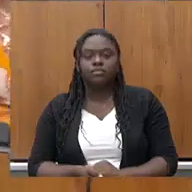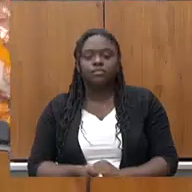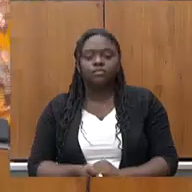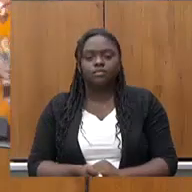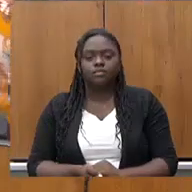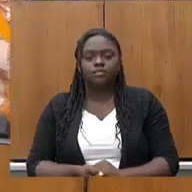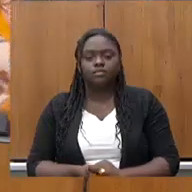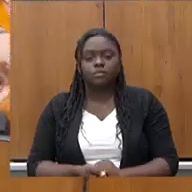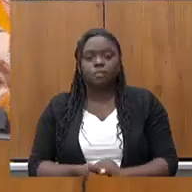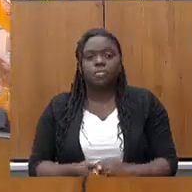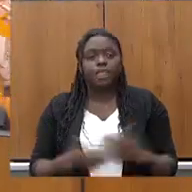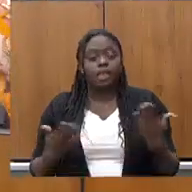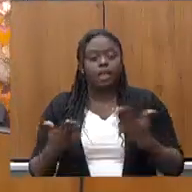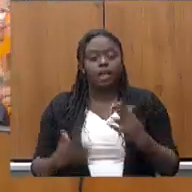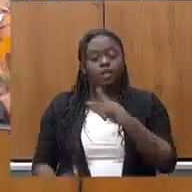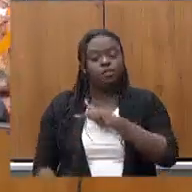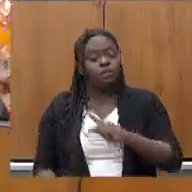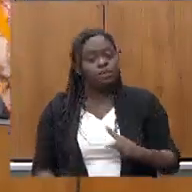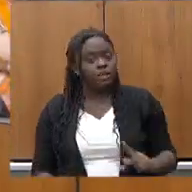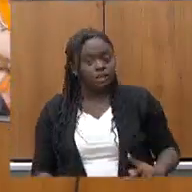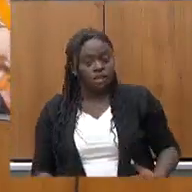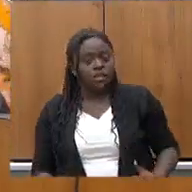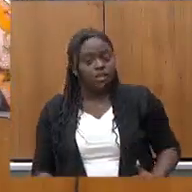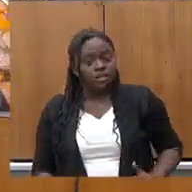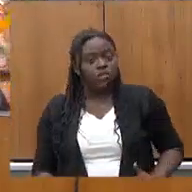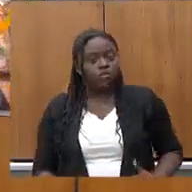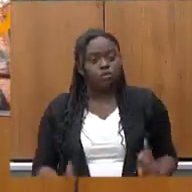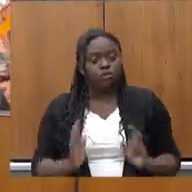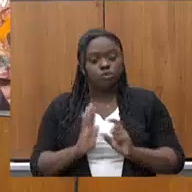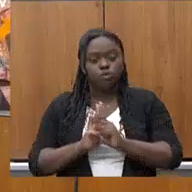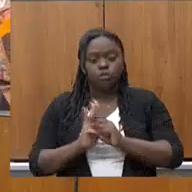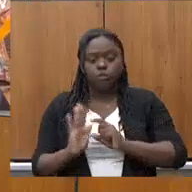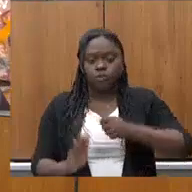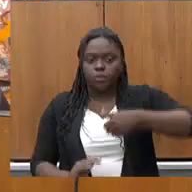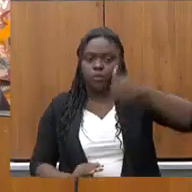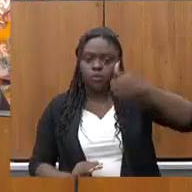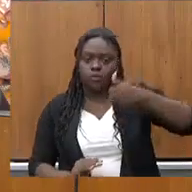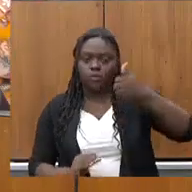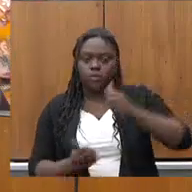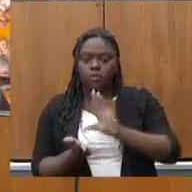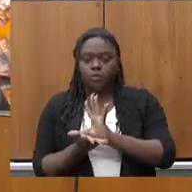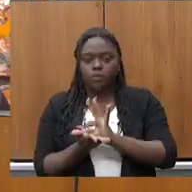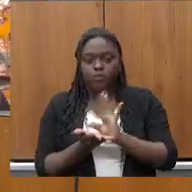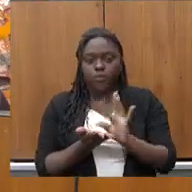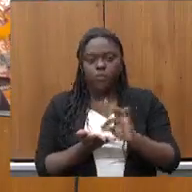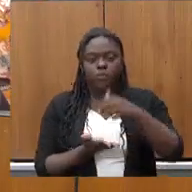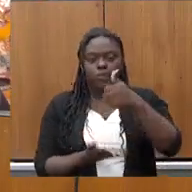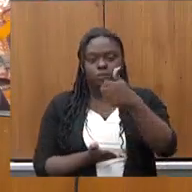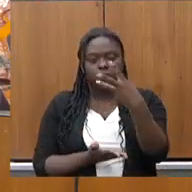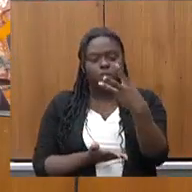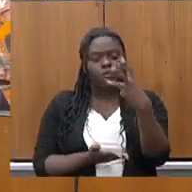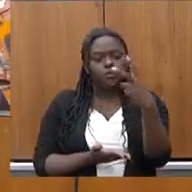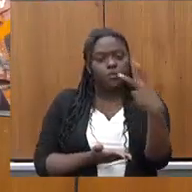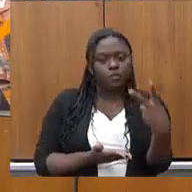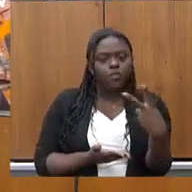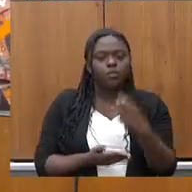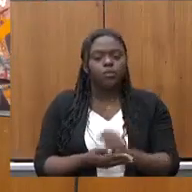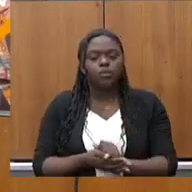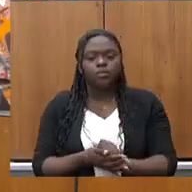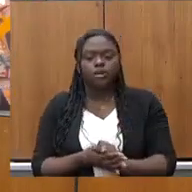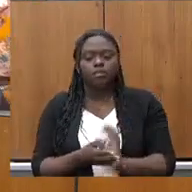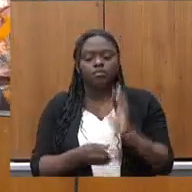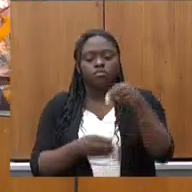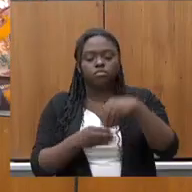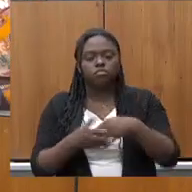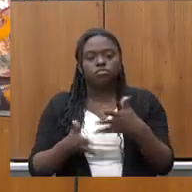A presidência, nos termos do parágrafo 1º do artigo 132 do Regimento Interno, dispensa a